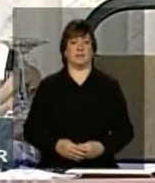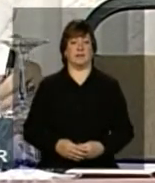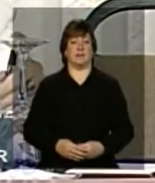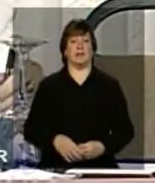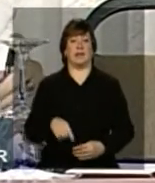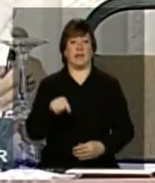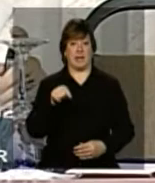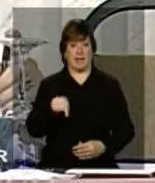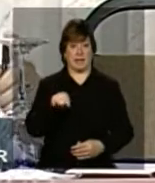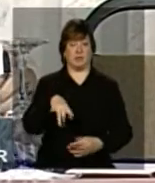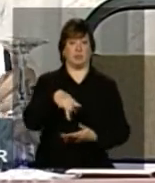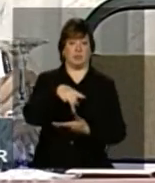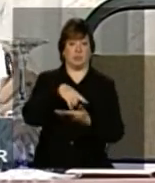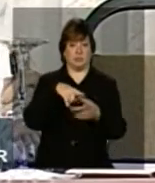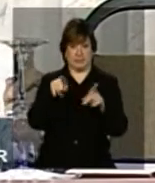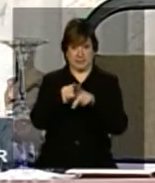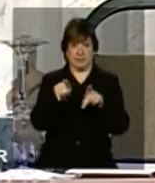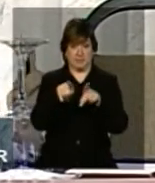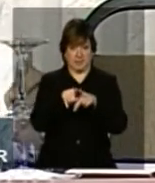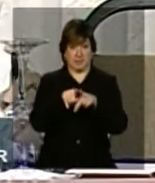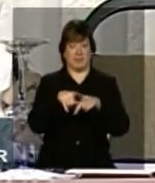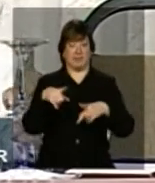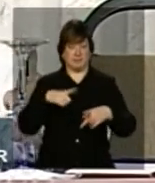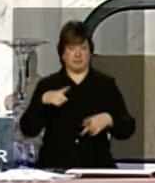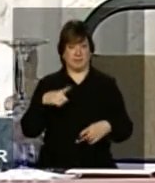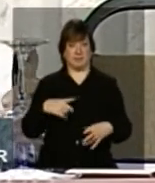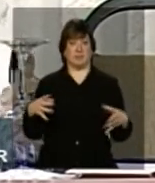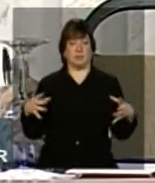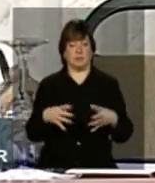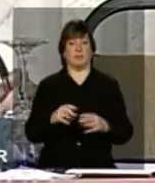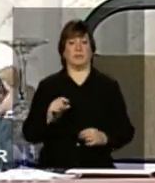esse documento também contempla, em menor